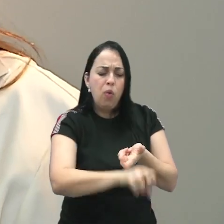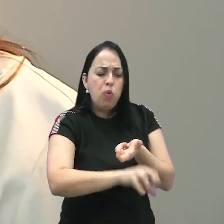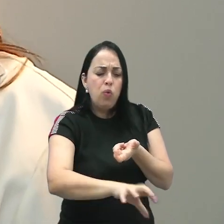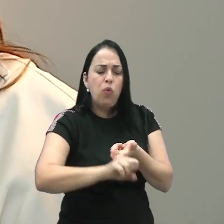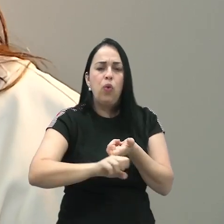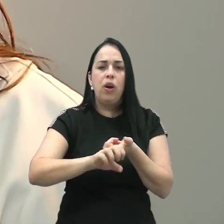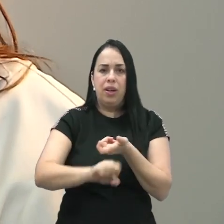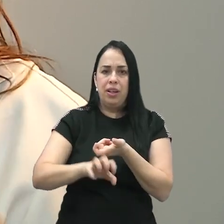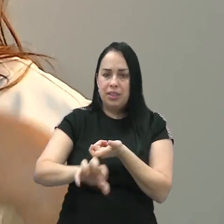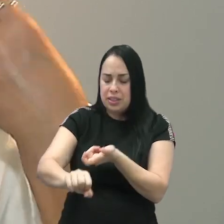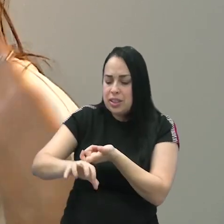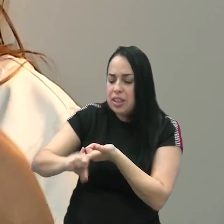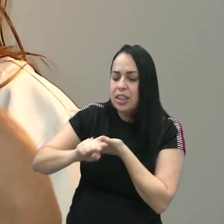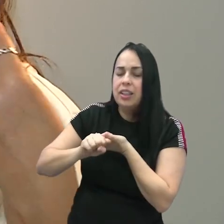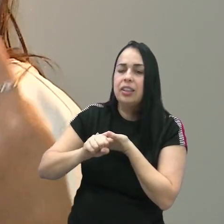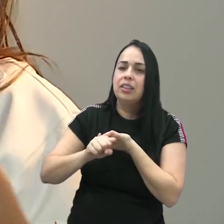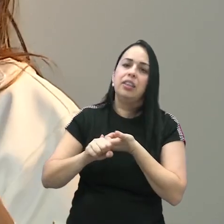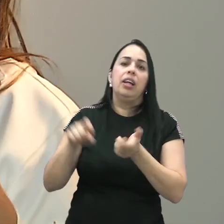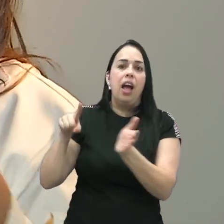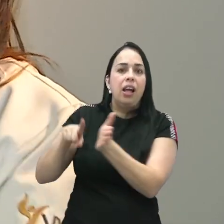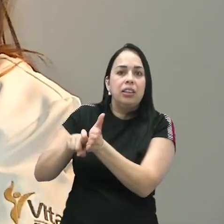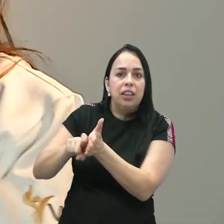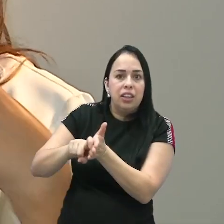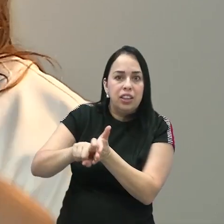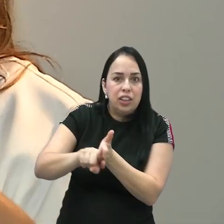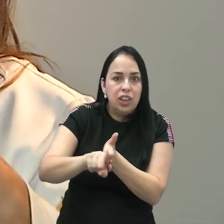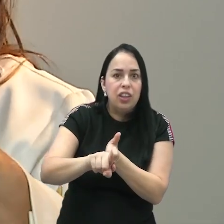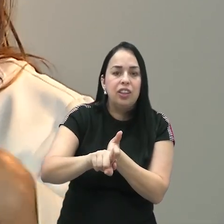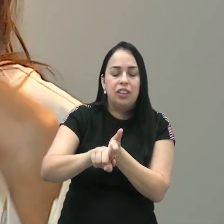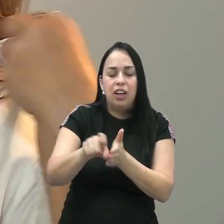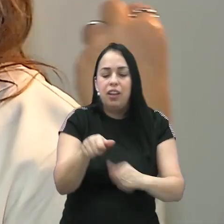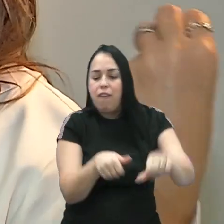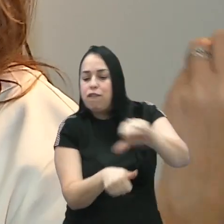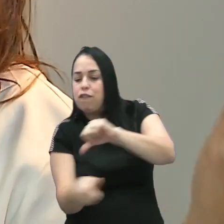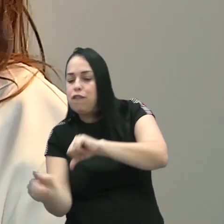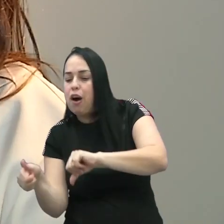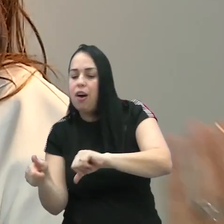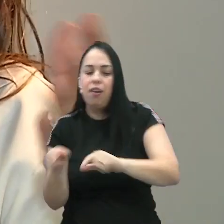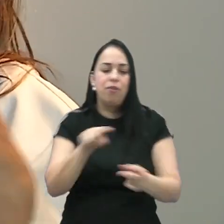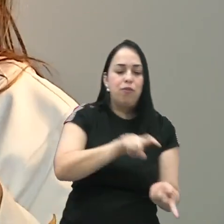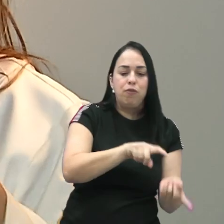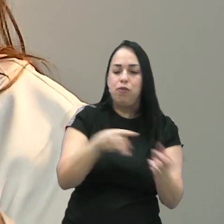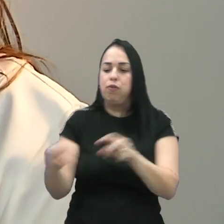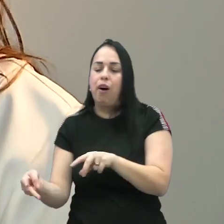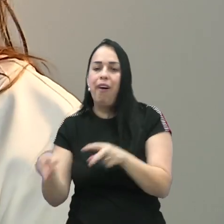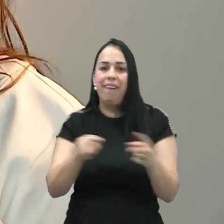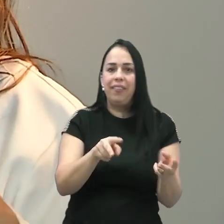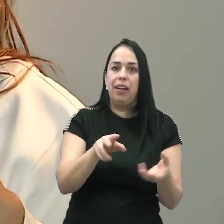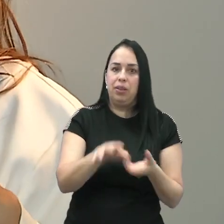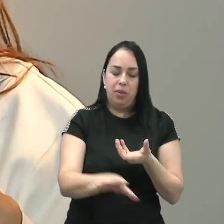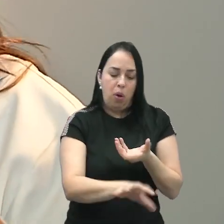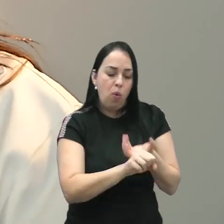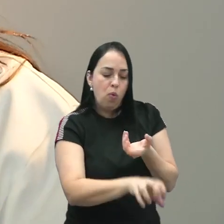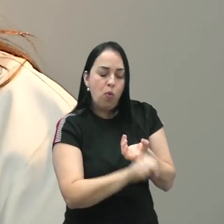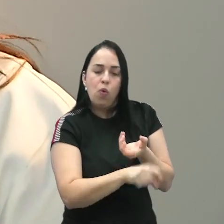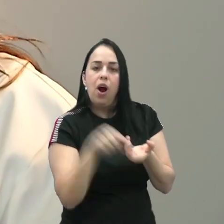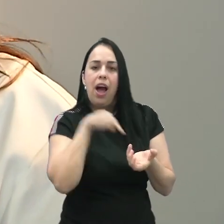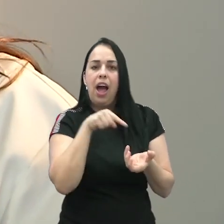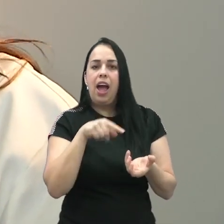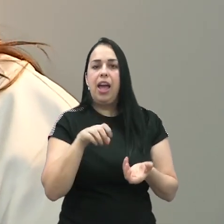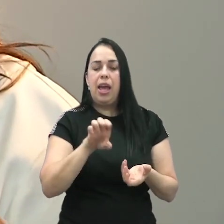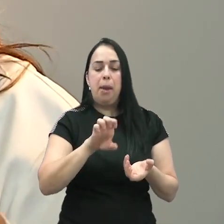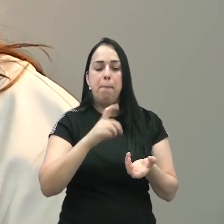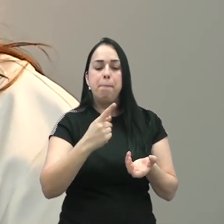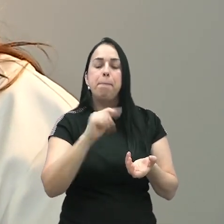aspirador com filtro EPA, que evita que esse ácaro dentro do aspirador volte para o ambiente. Então, o filtro EPA ele é um filtro muito importante